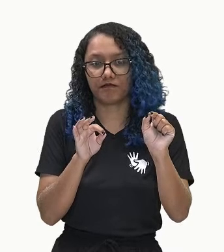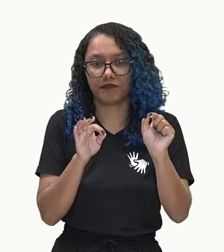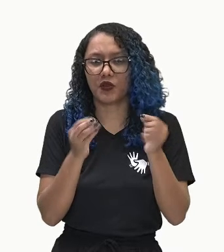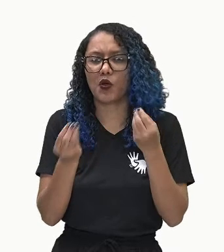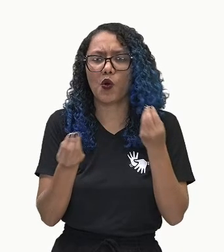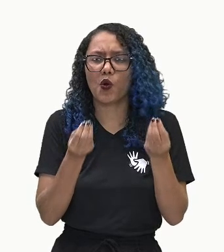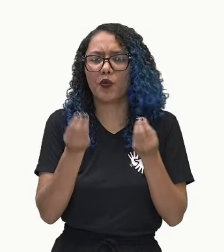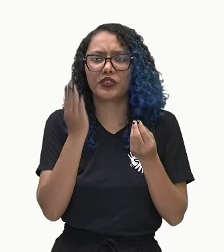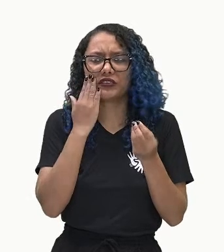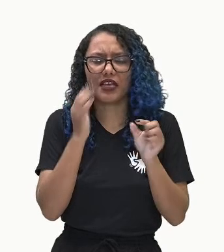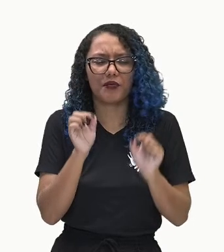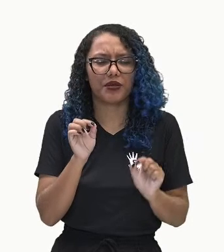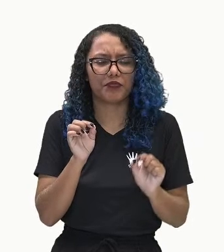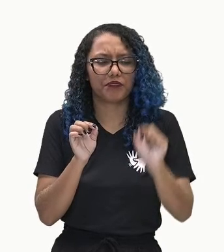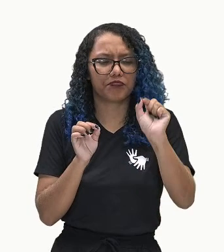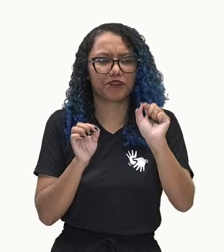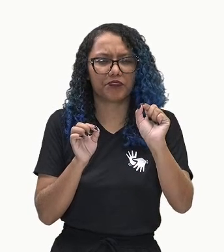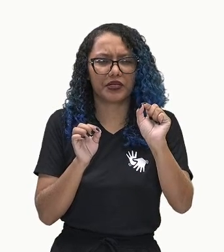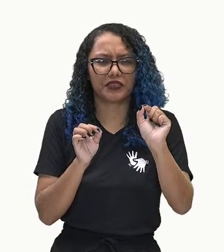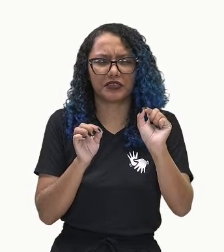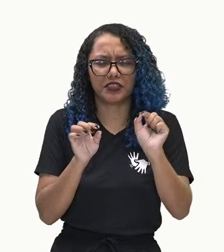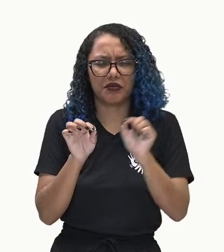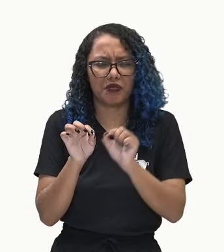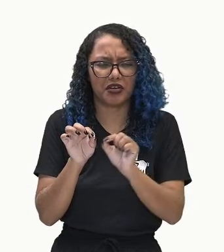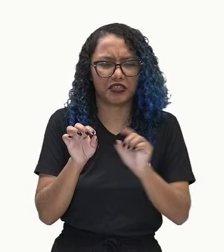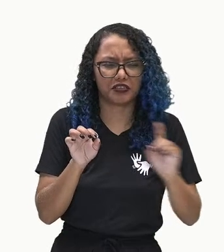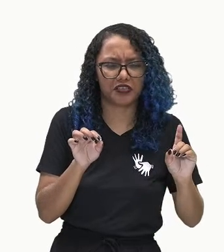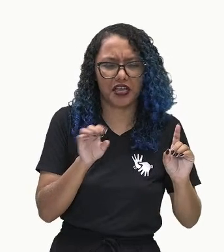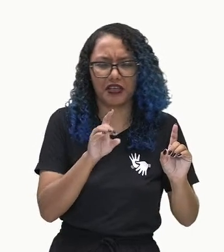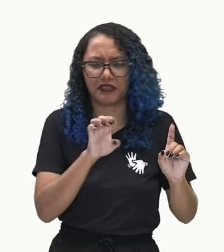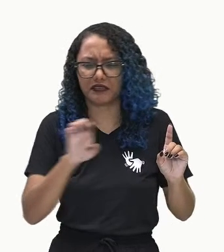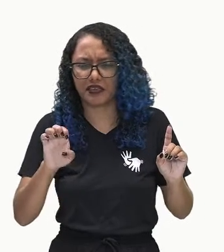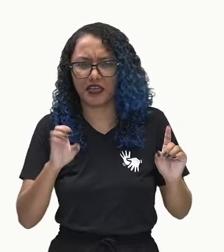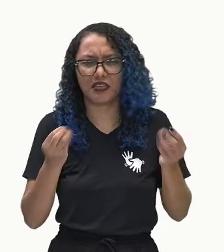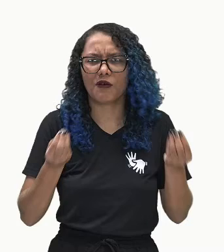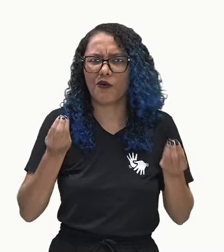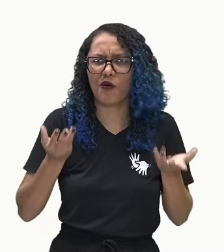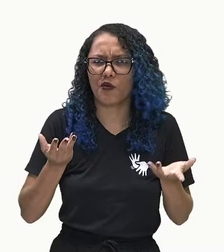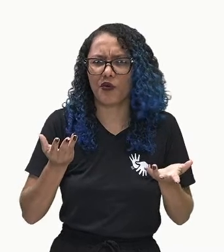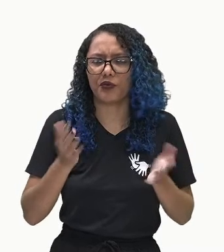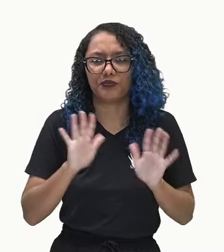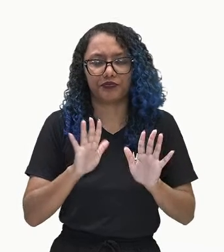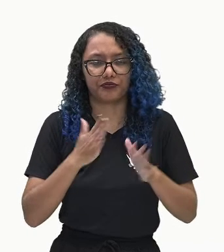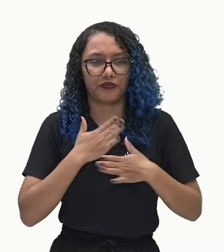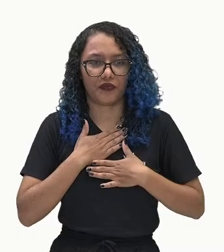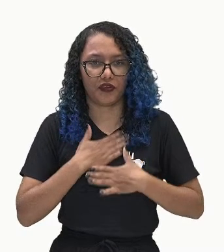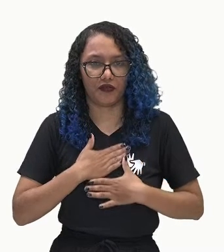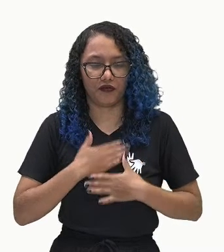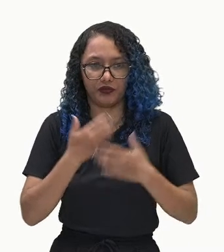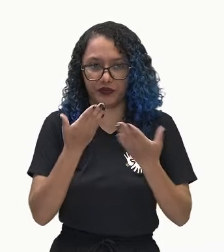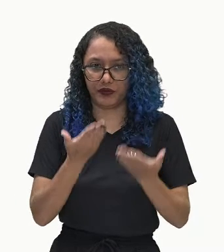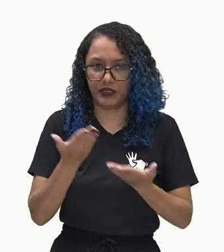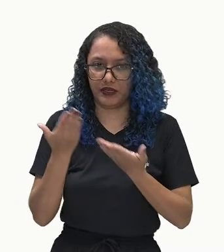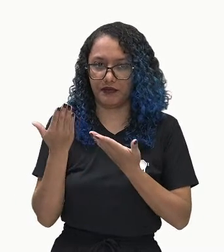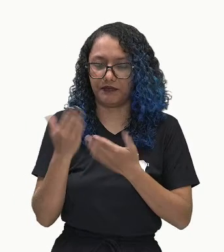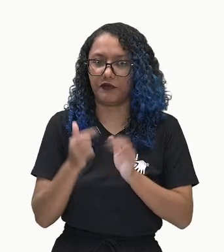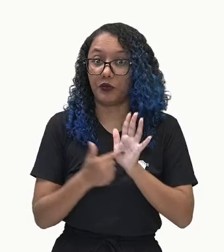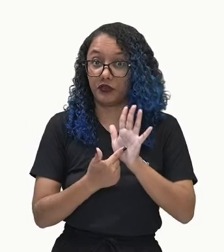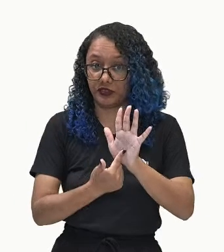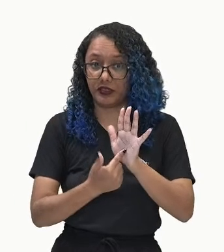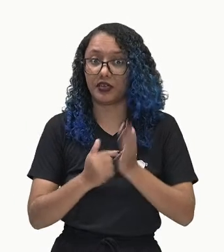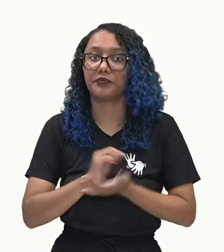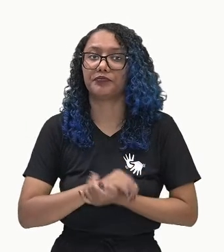que a gente subiu uma casa, andou para a direita, para a esquerda, enfim. Vou colocar bem aqui do lado, tá?